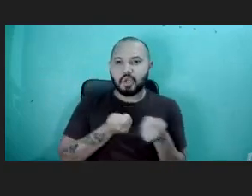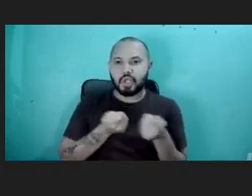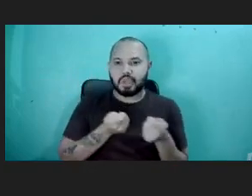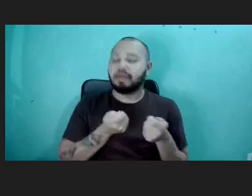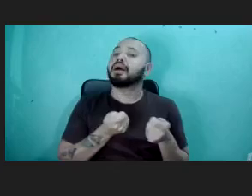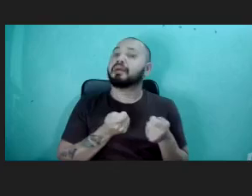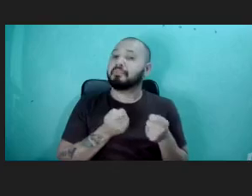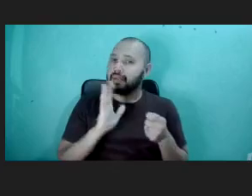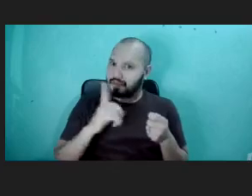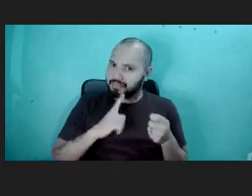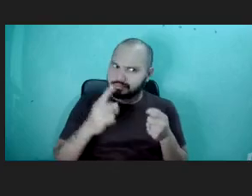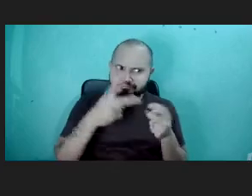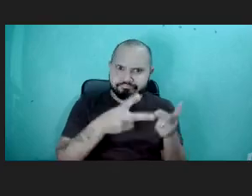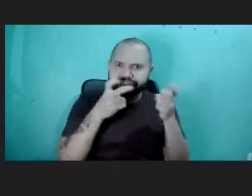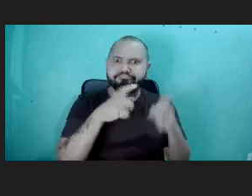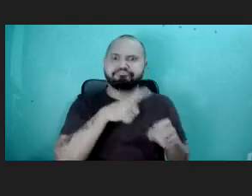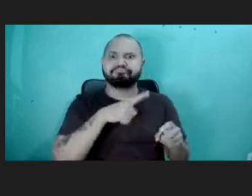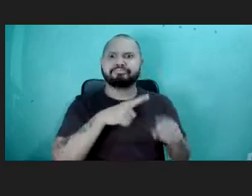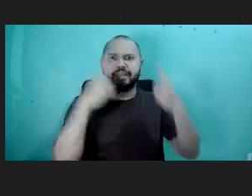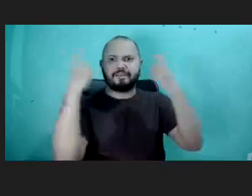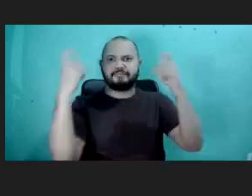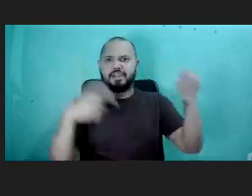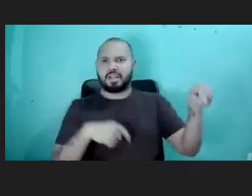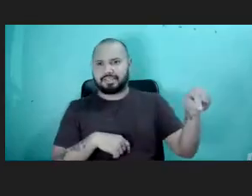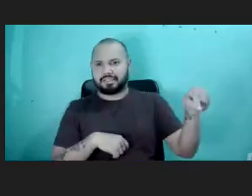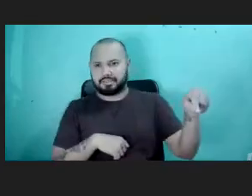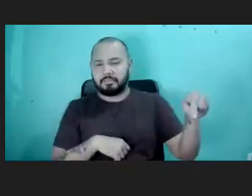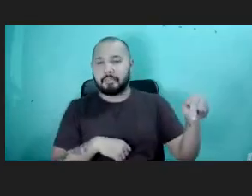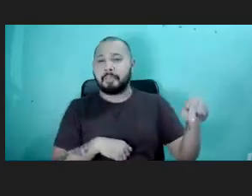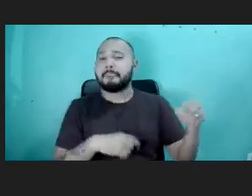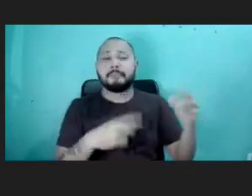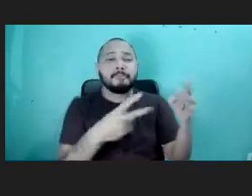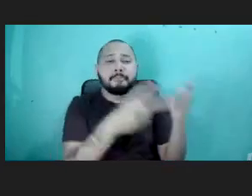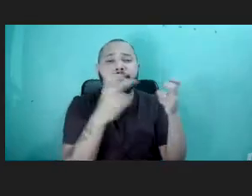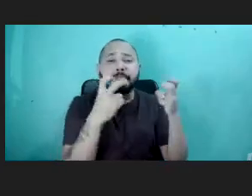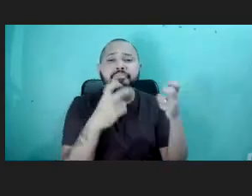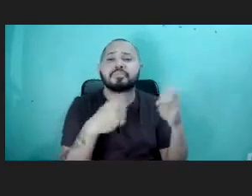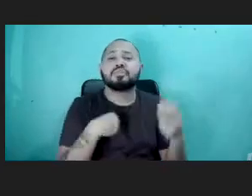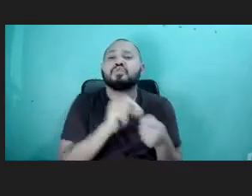aos discursos, porque são eles que vão revelar que compreensão que eu estou fazendo de mundo.